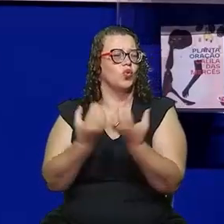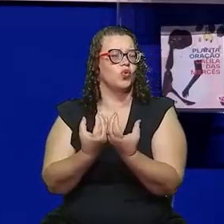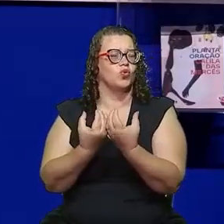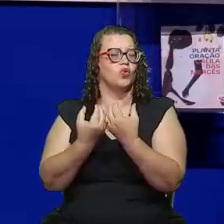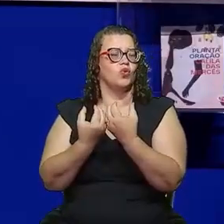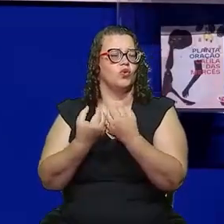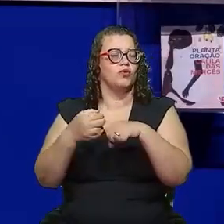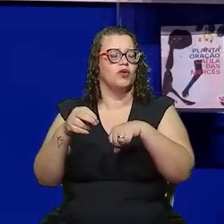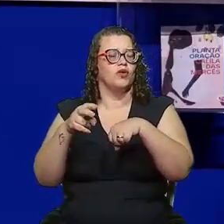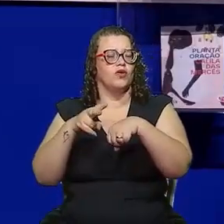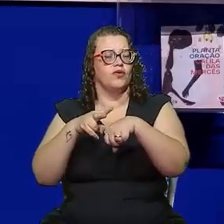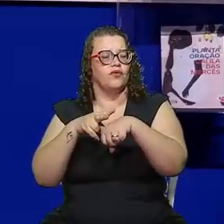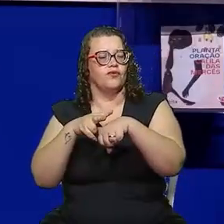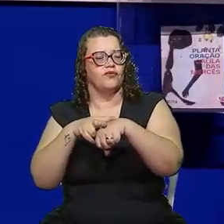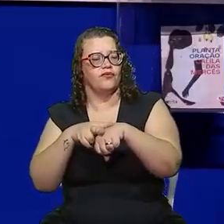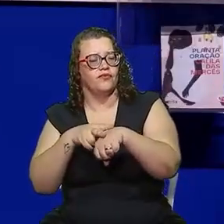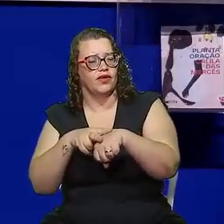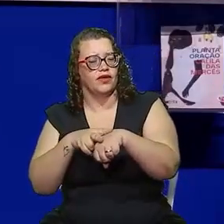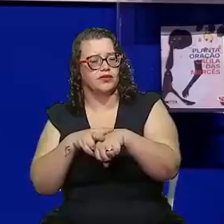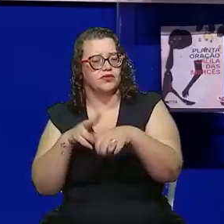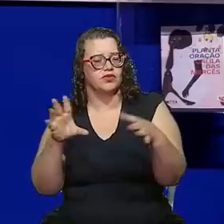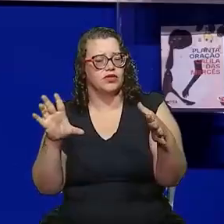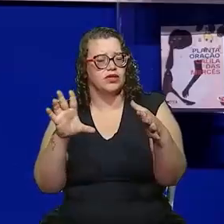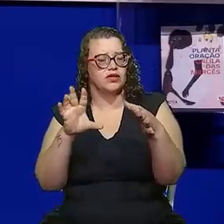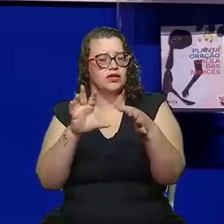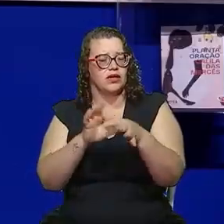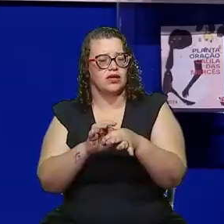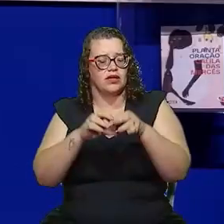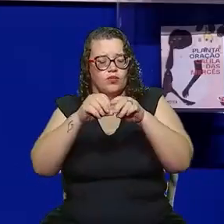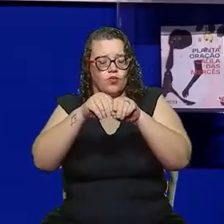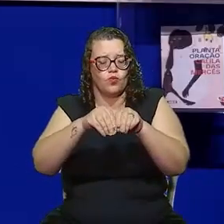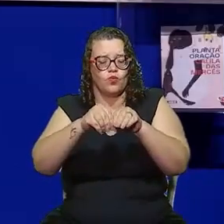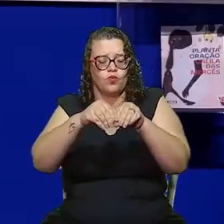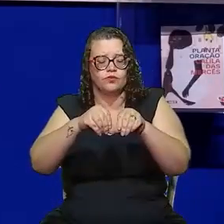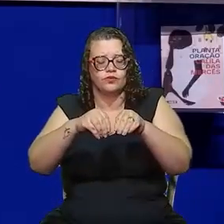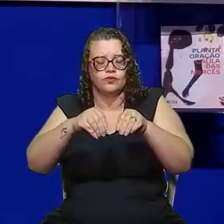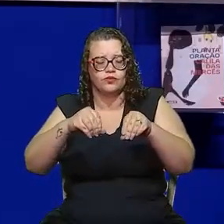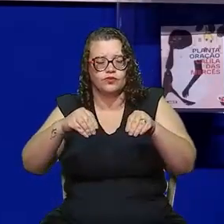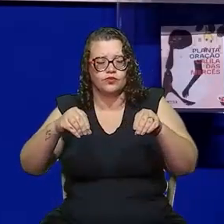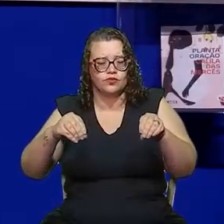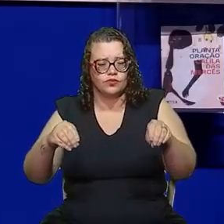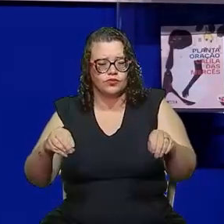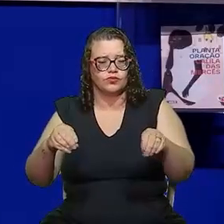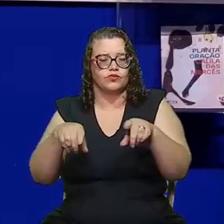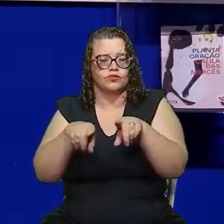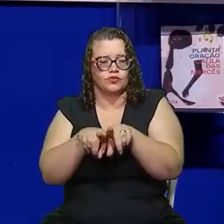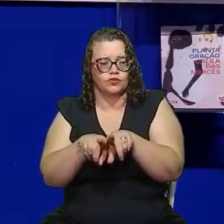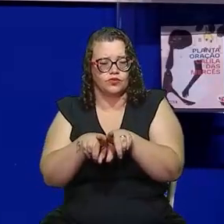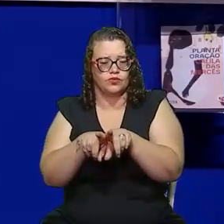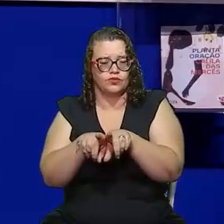Verde e a Liga dos Solos. Isso. Morgana é uma das pessoas mais criativas que eu conheci na minha vida.